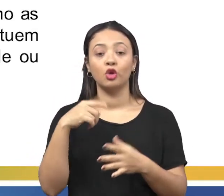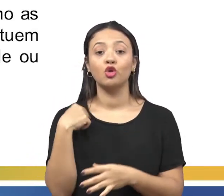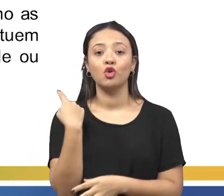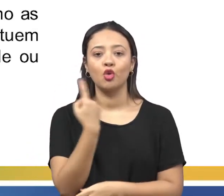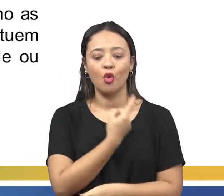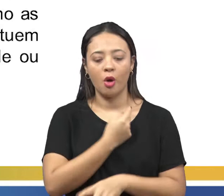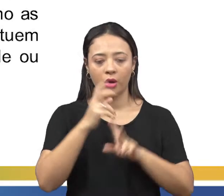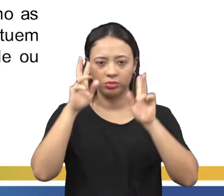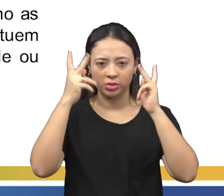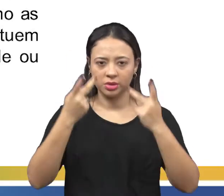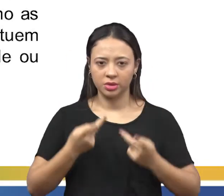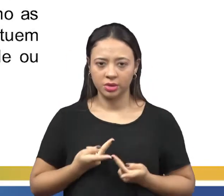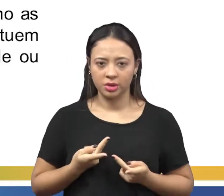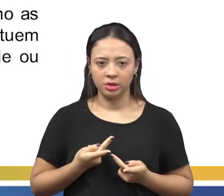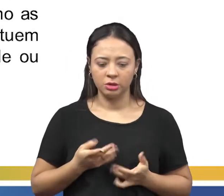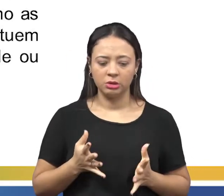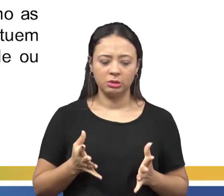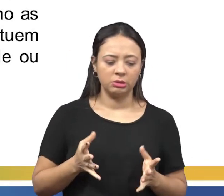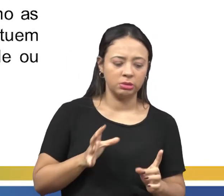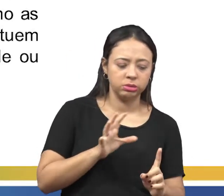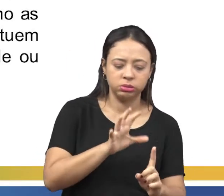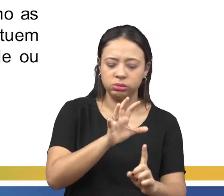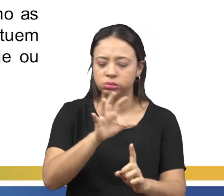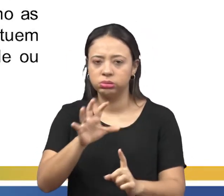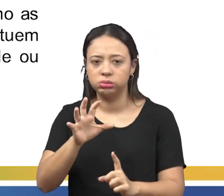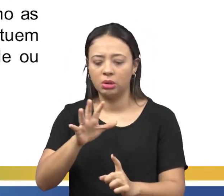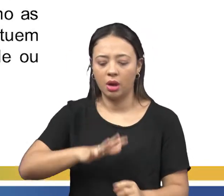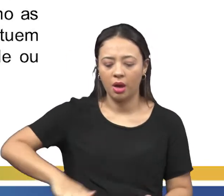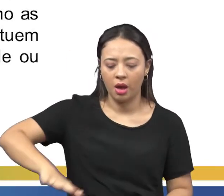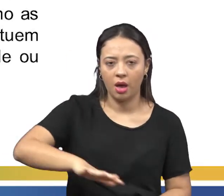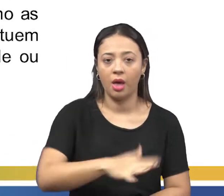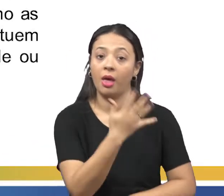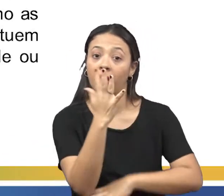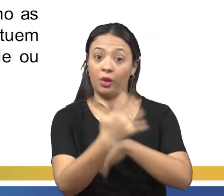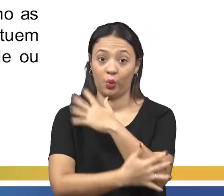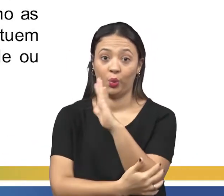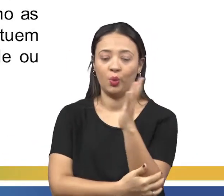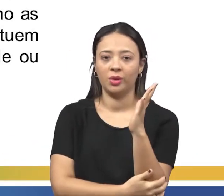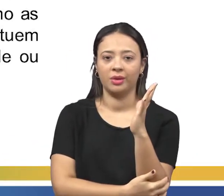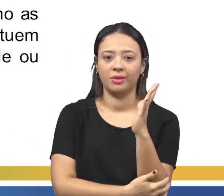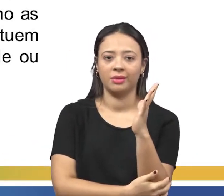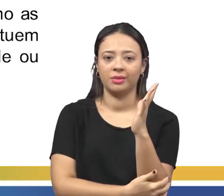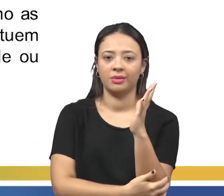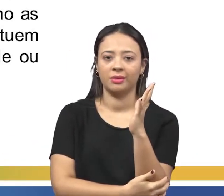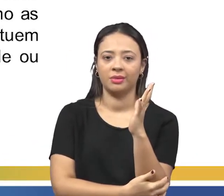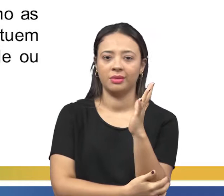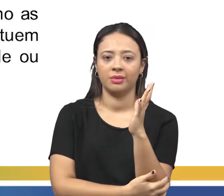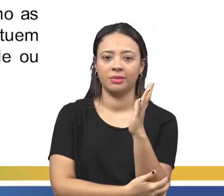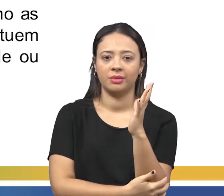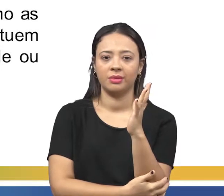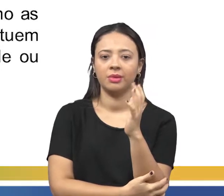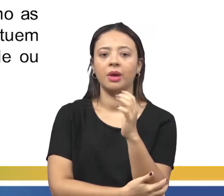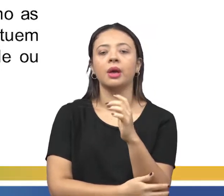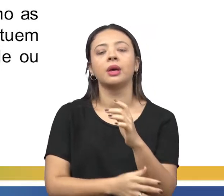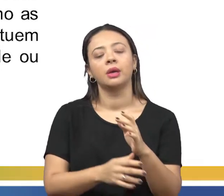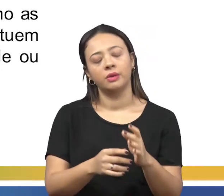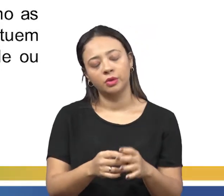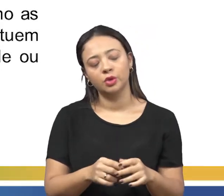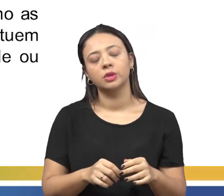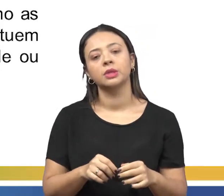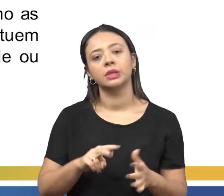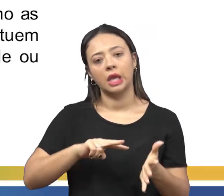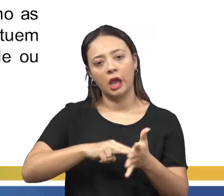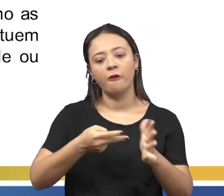ser humano diante de uma natureza, de um espaço geográfico natural, aí ele passa a se tornar um